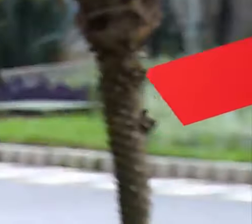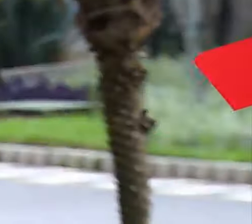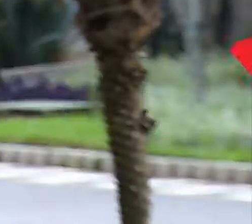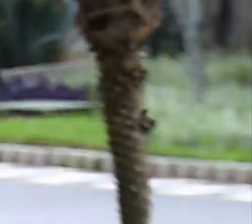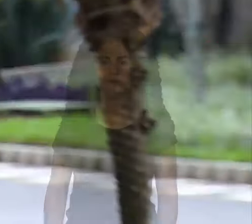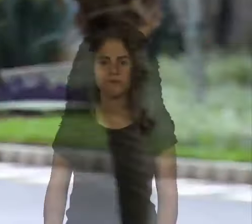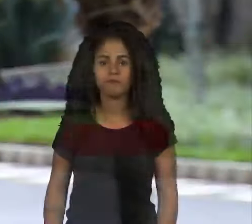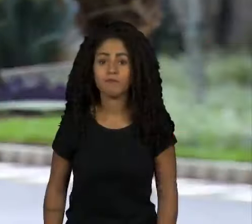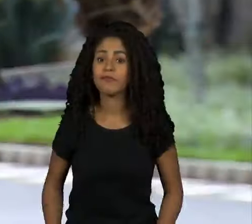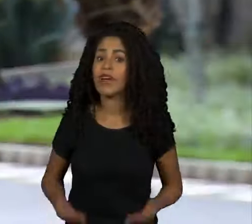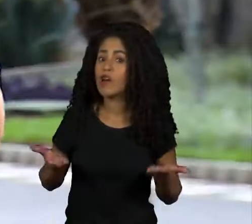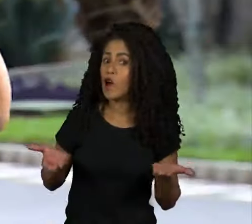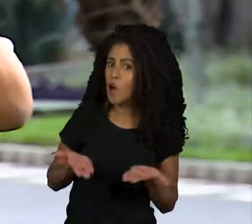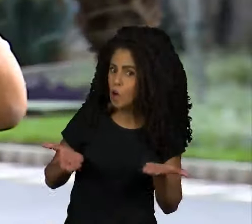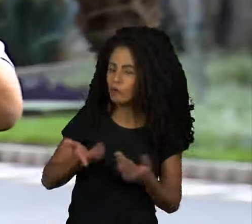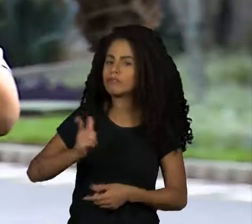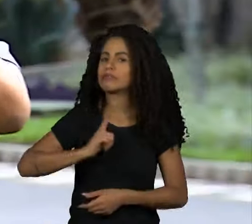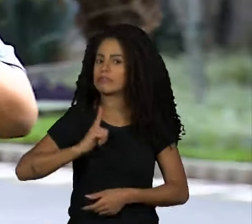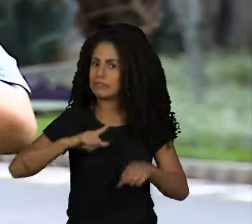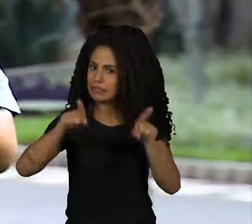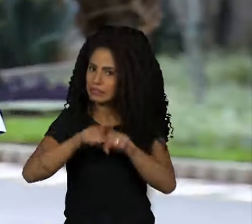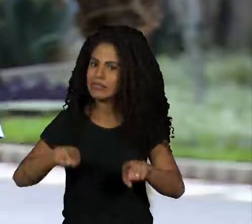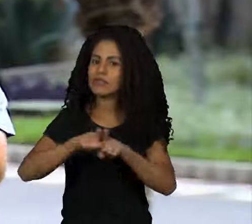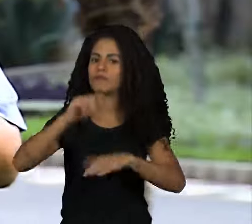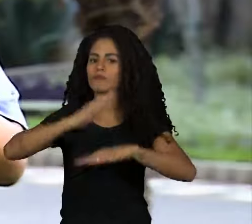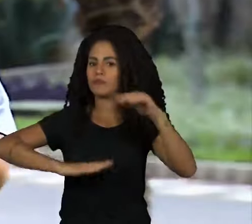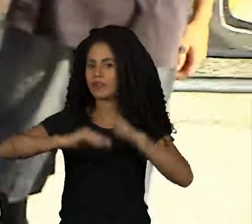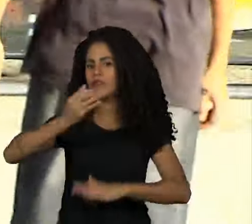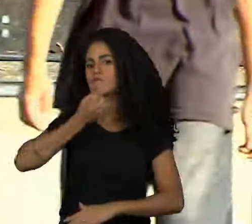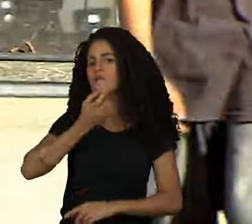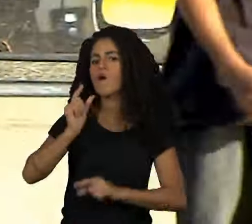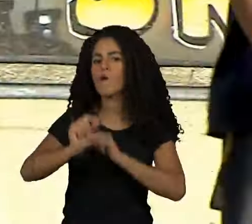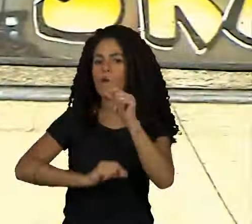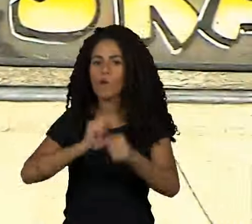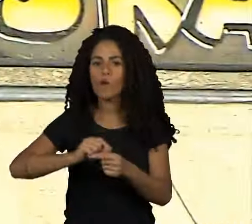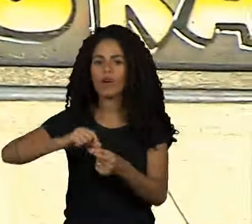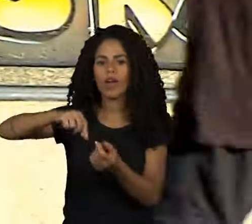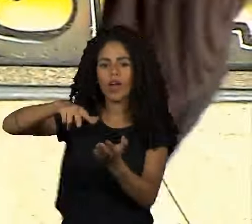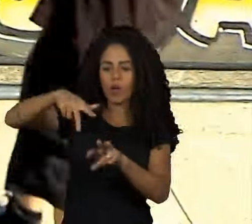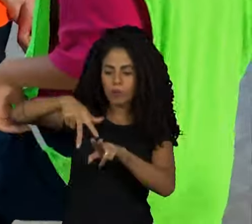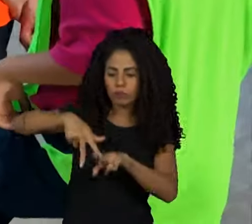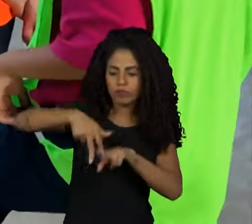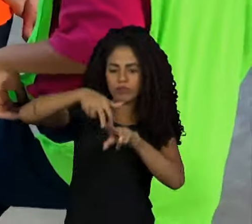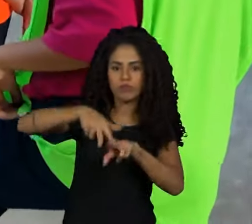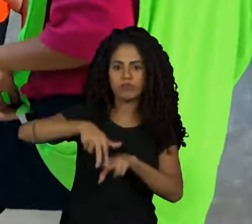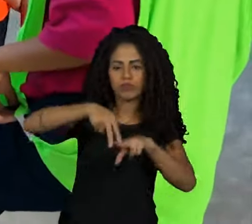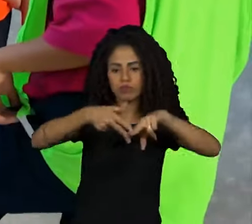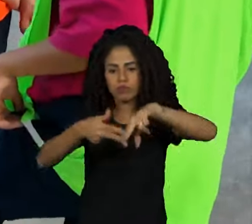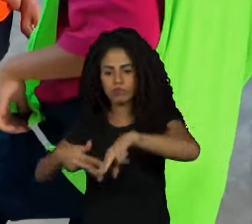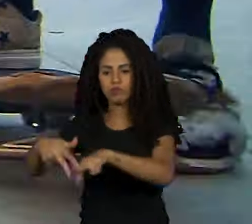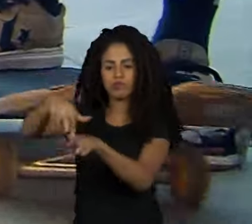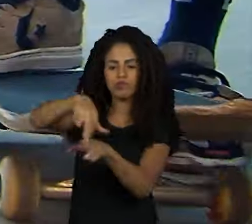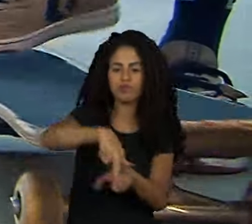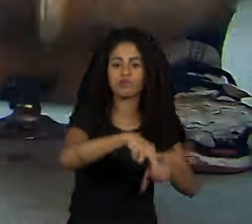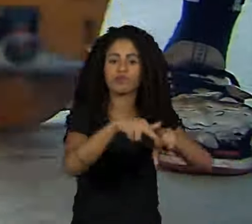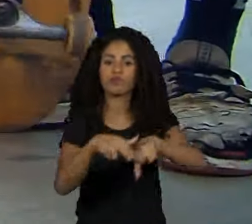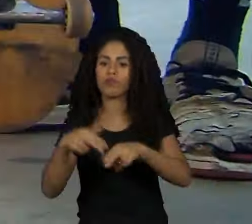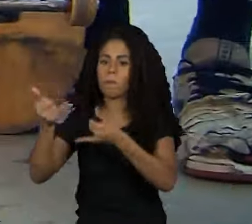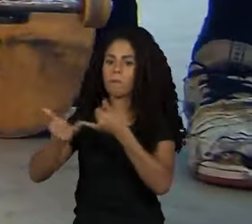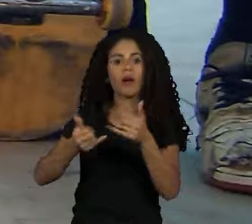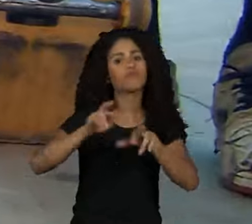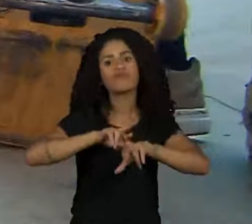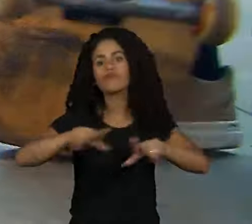Ó, e ainda hoje você vai ver aqui no Boas Práticas uma pista de skate que mudou completamente a